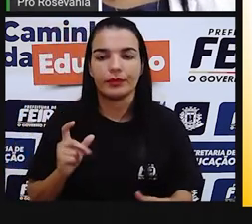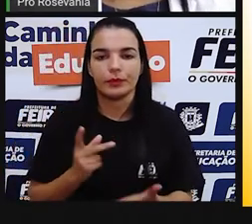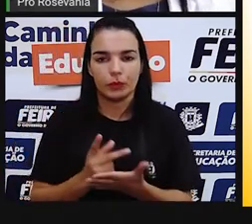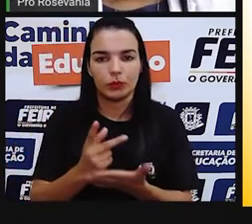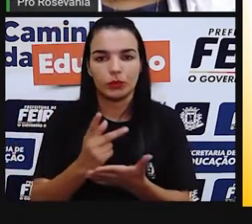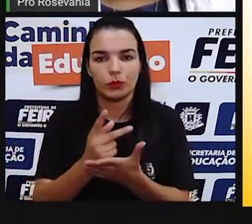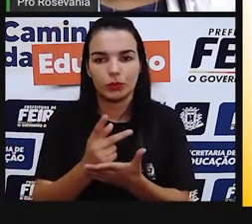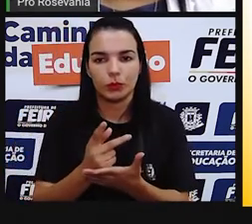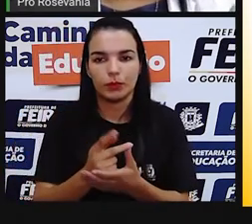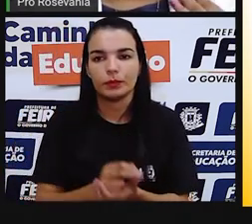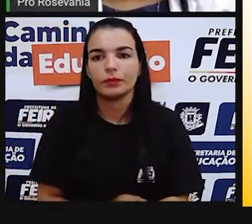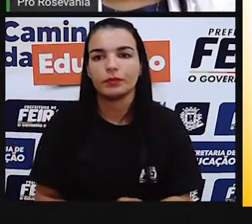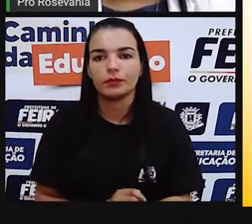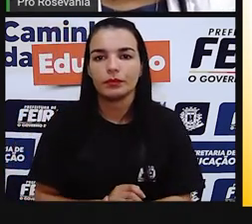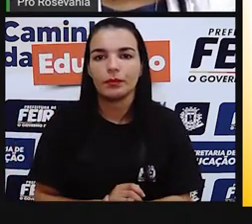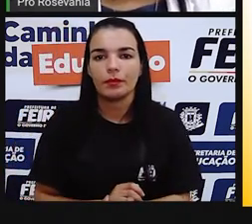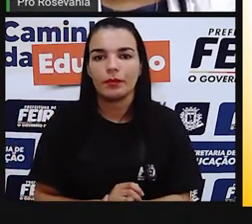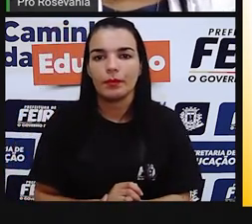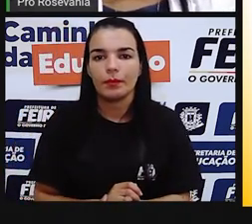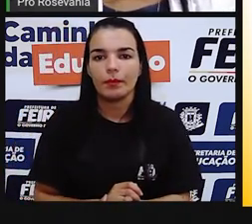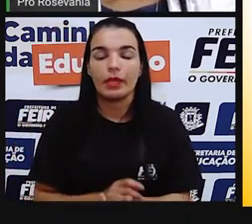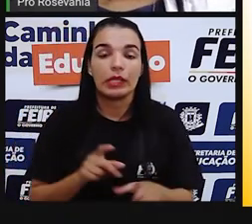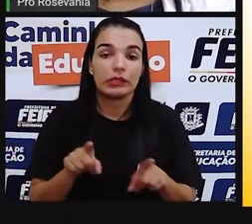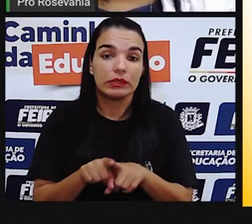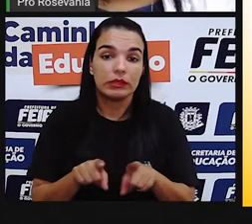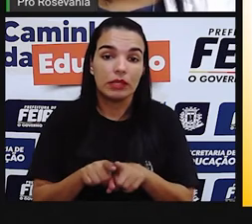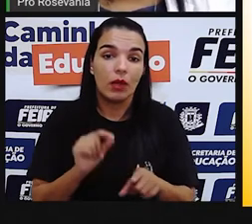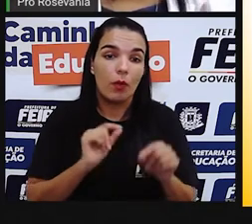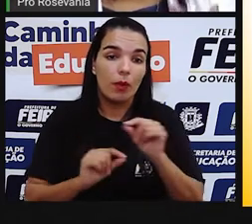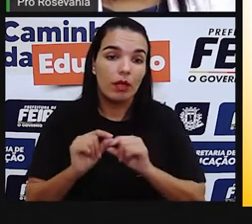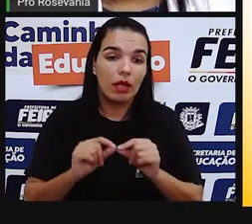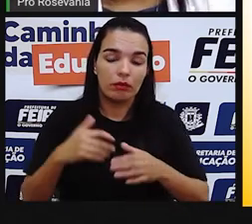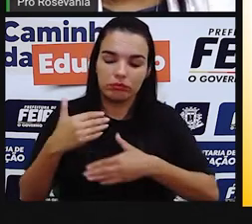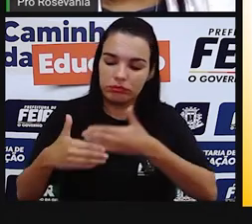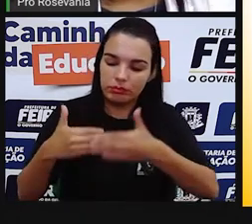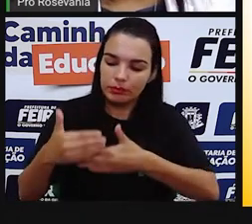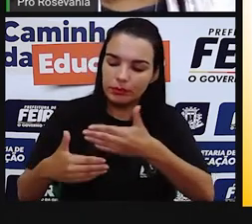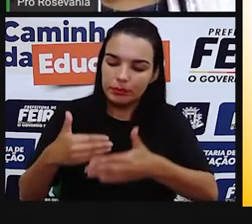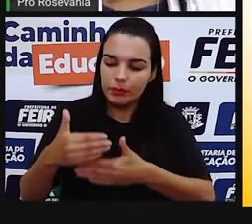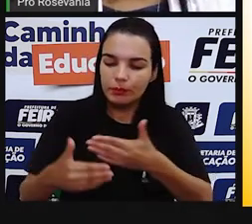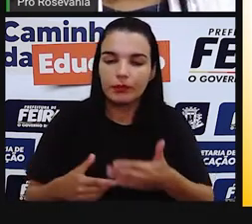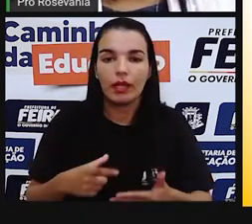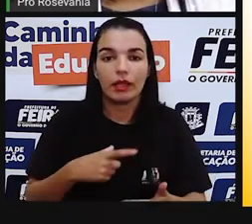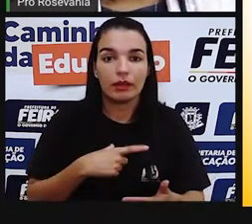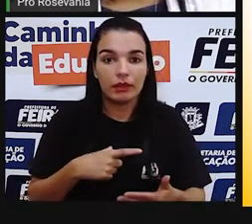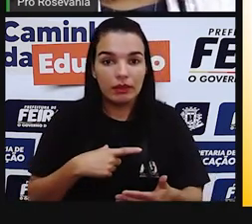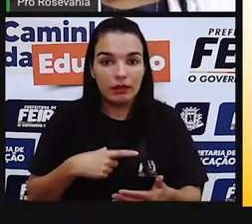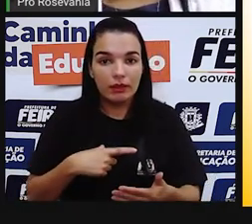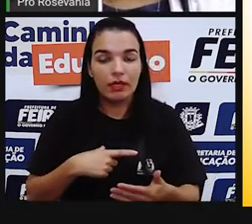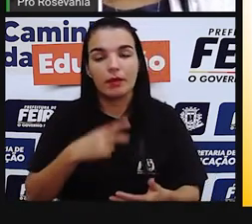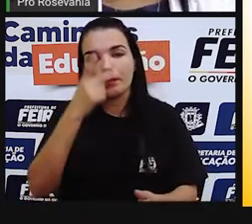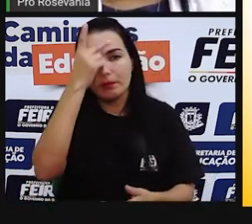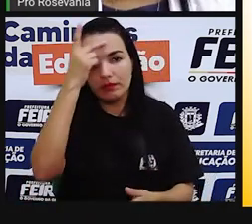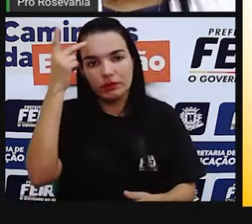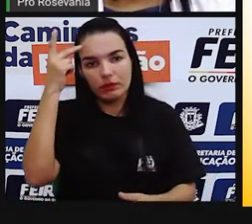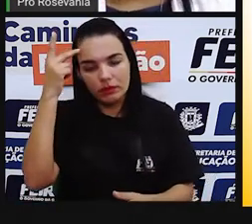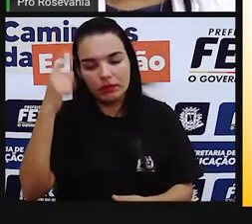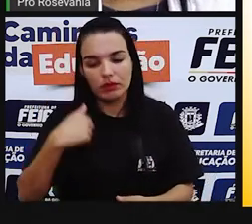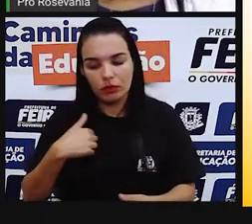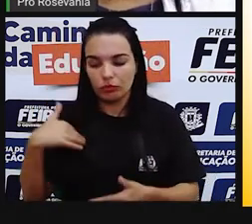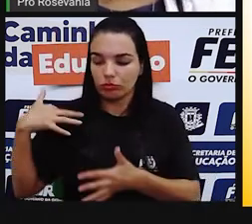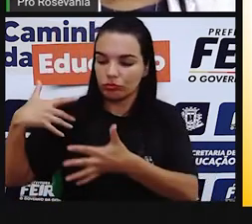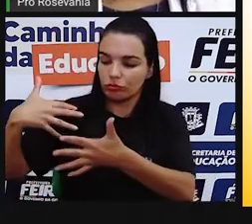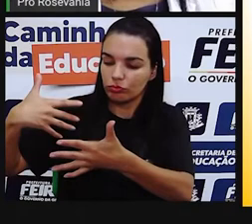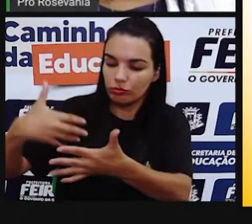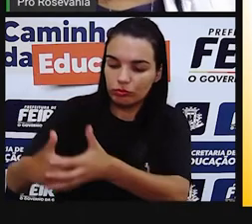povos africanos, que a gente, a partir do momento, né, quando veio para o Brasil, a gente chama de povos afrodescendentes. Eles também, assim